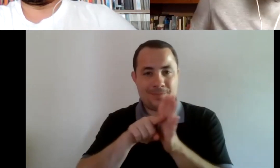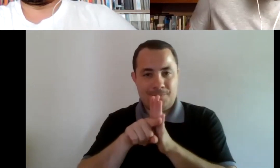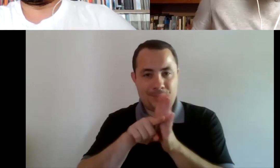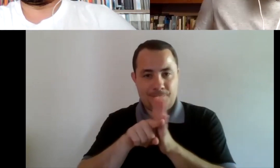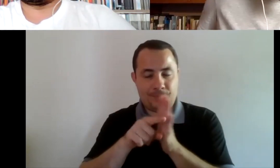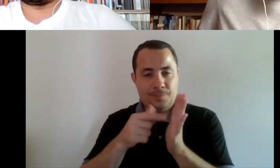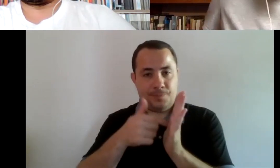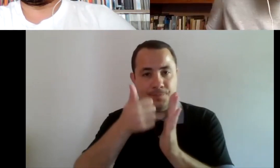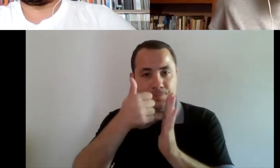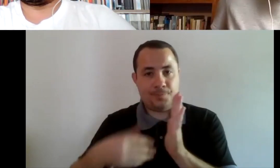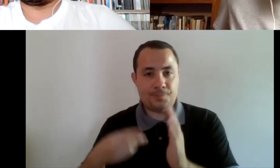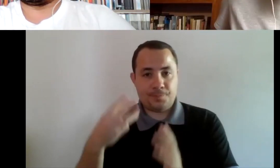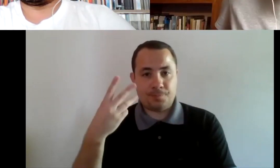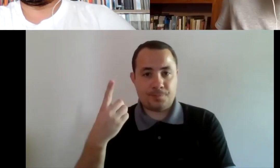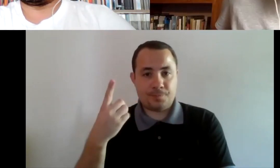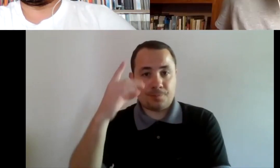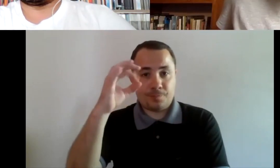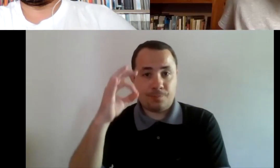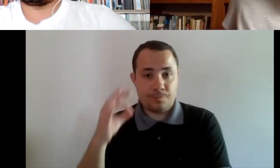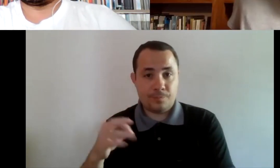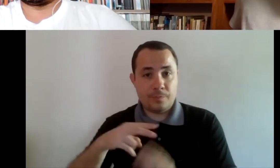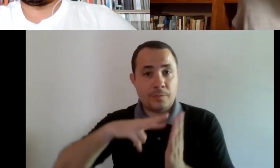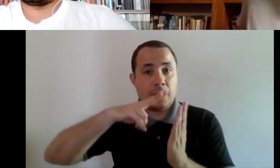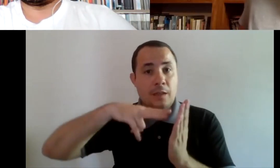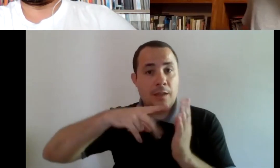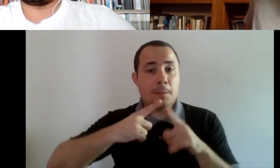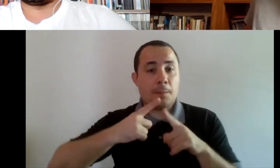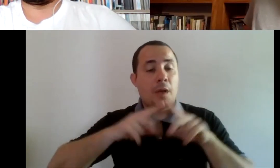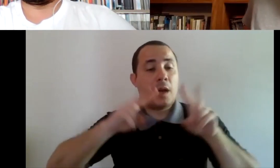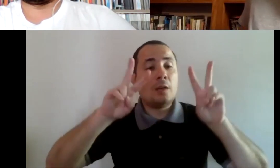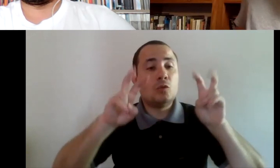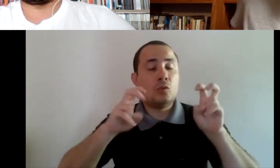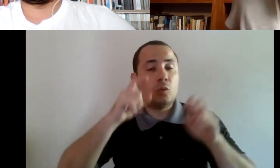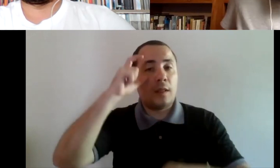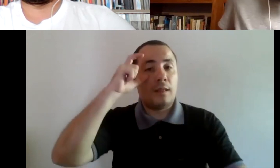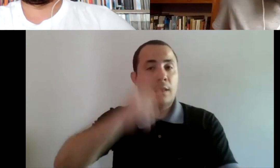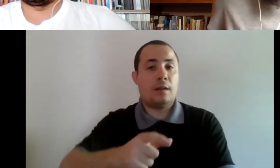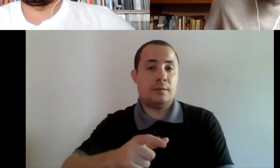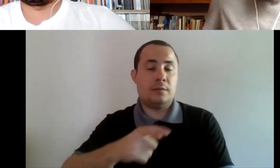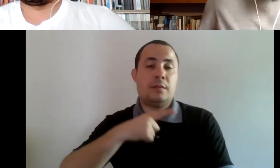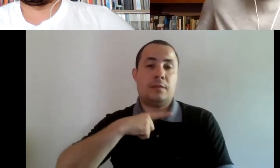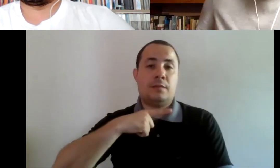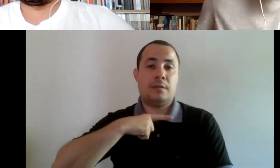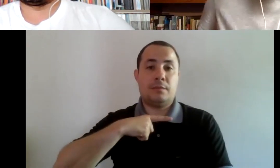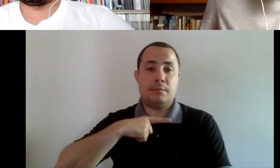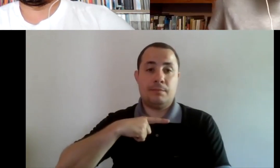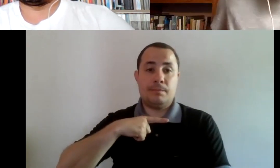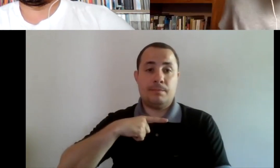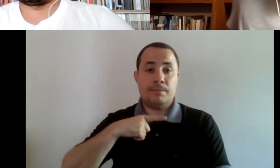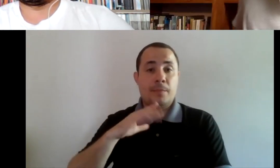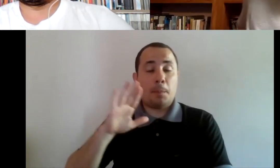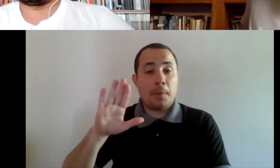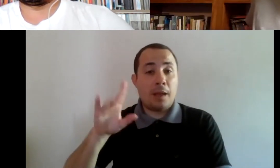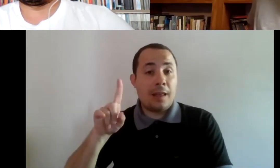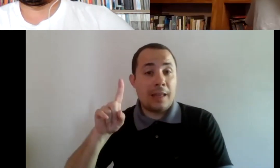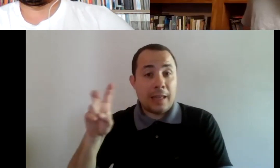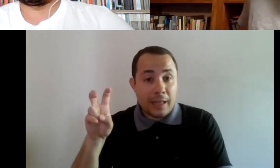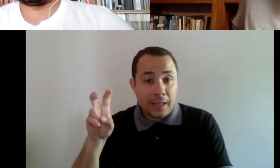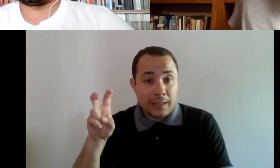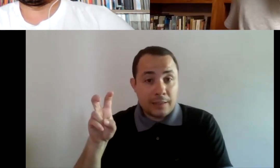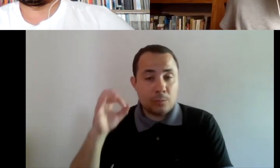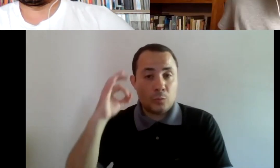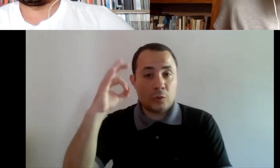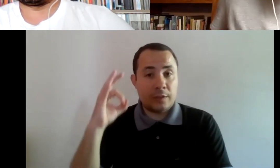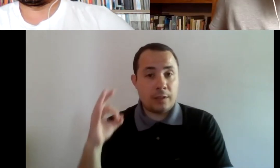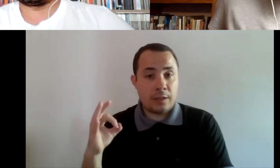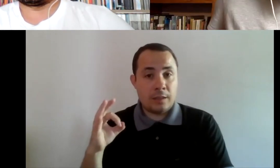31% das pessoas costumam ler porque o assunto as interessa. Né? Mas 15% das pessoas dizem que elas